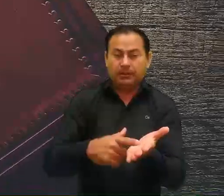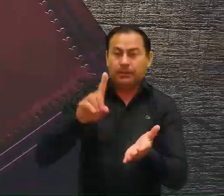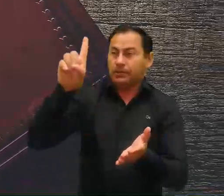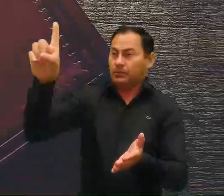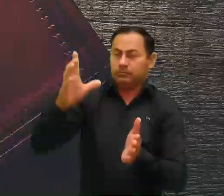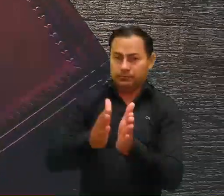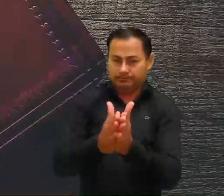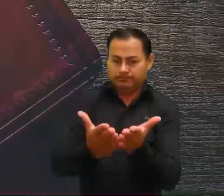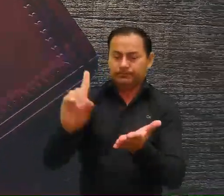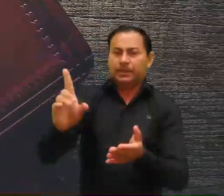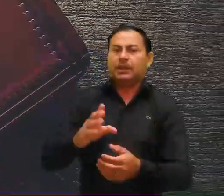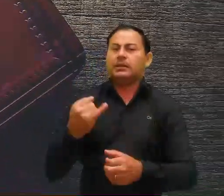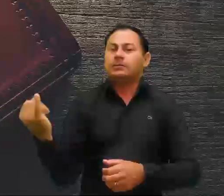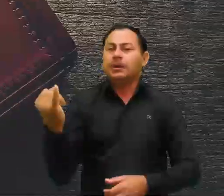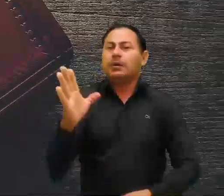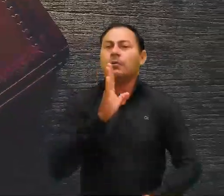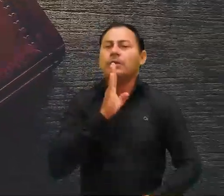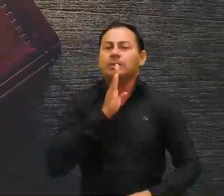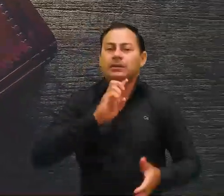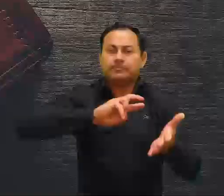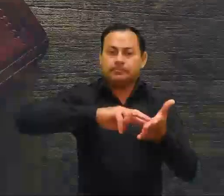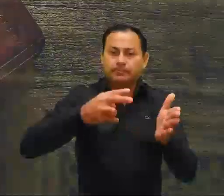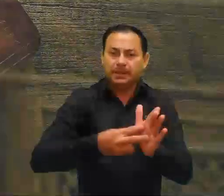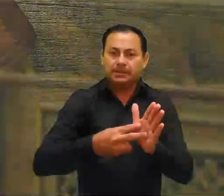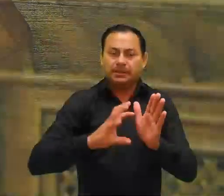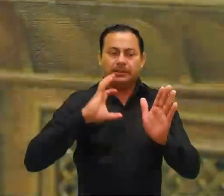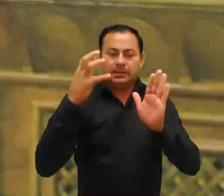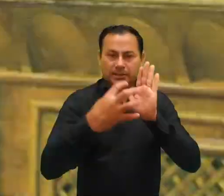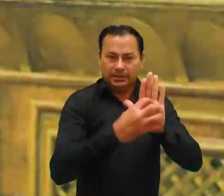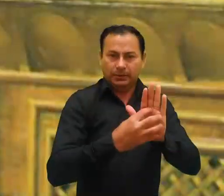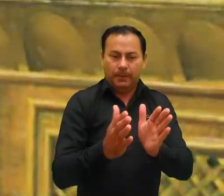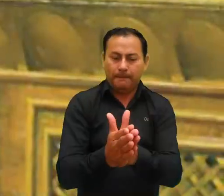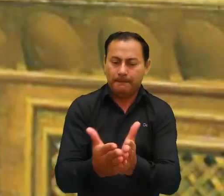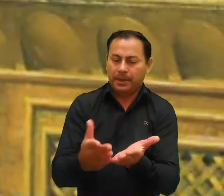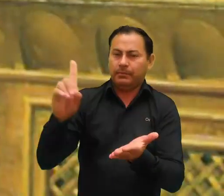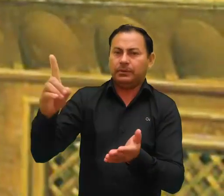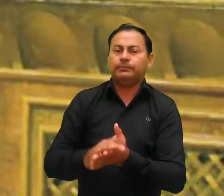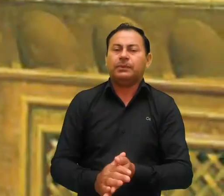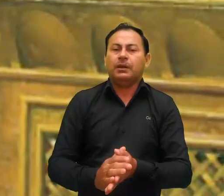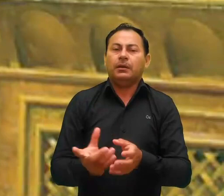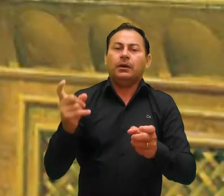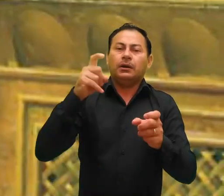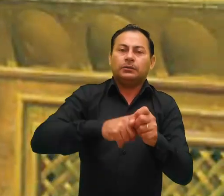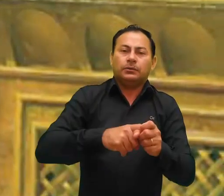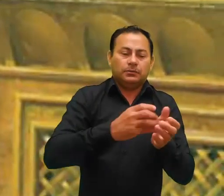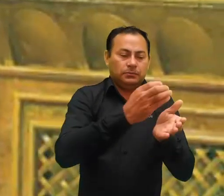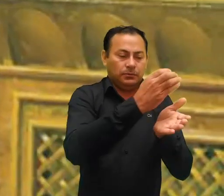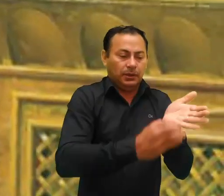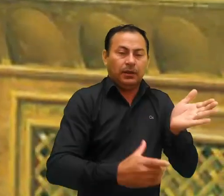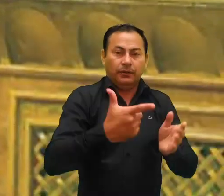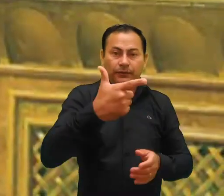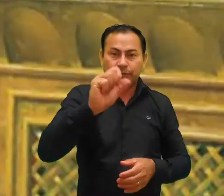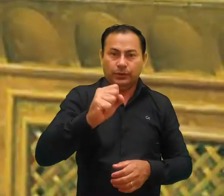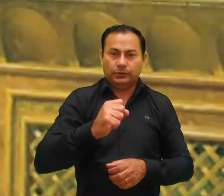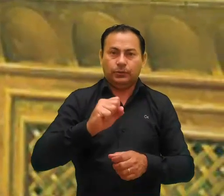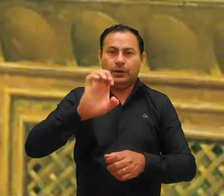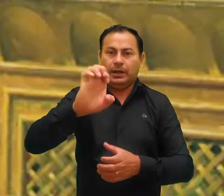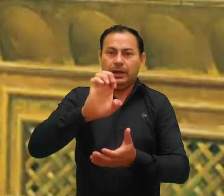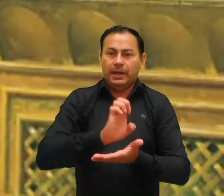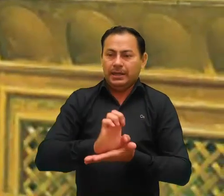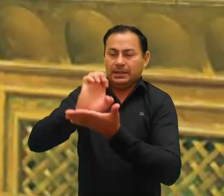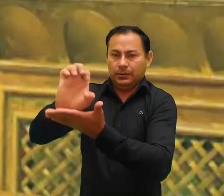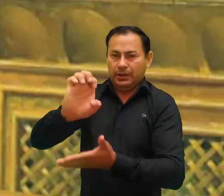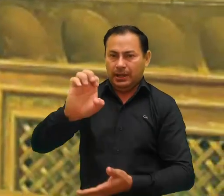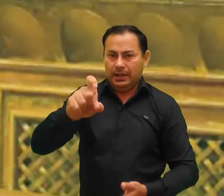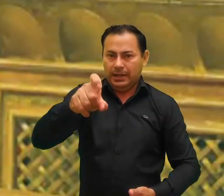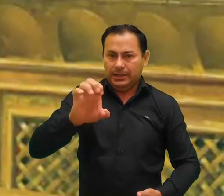que é importante conhecer o significado destes símbolos bíblicos. Volte para o capítulo 28 de Êxodo e leia a